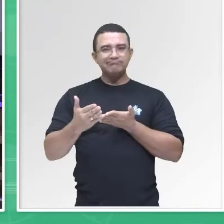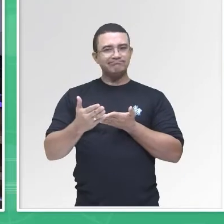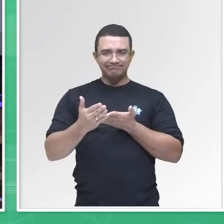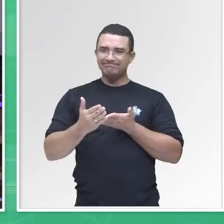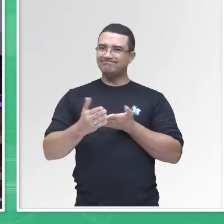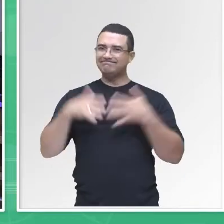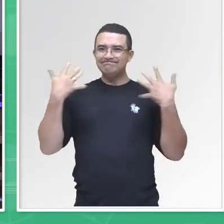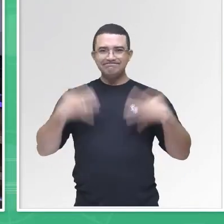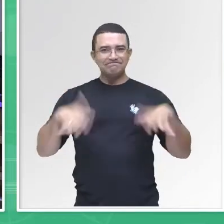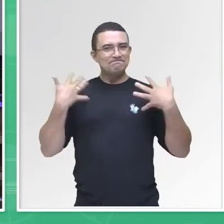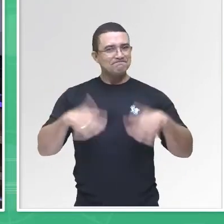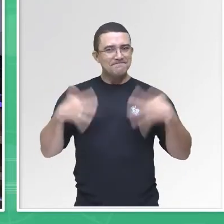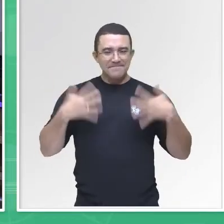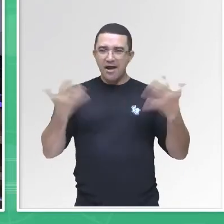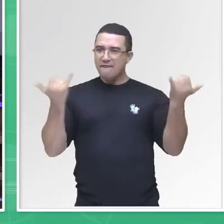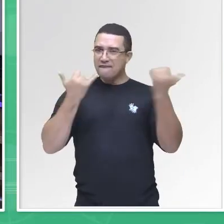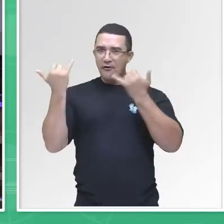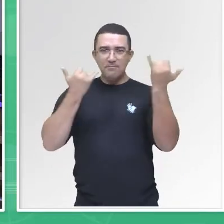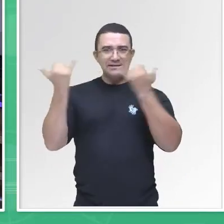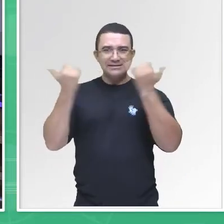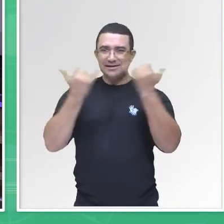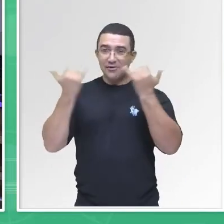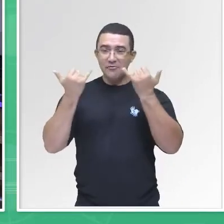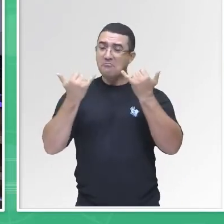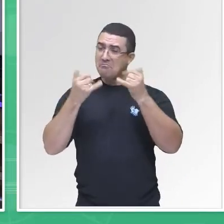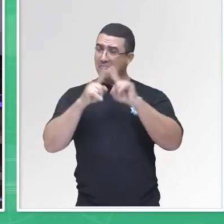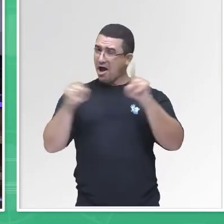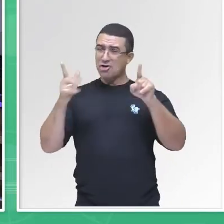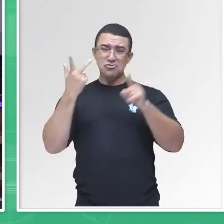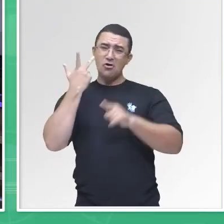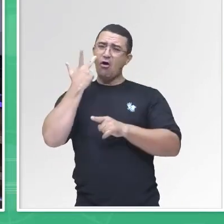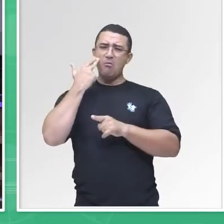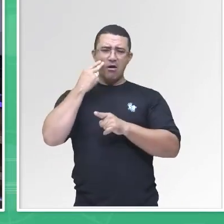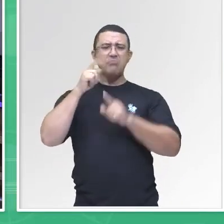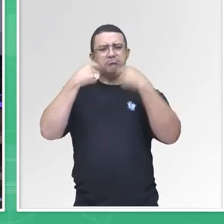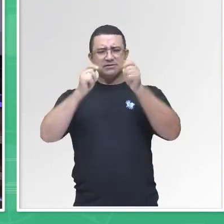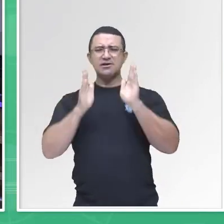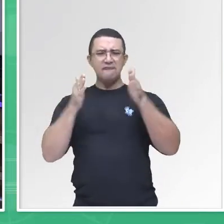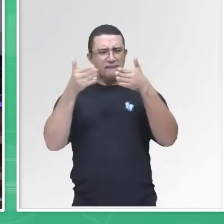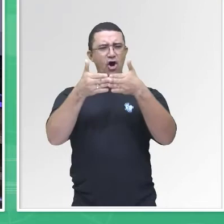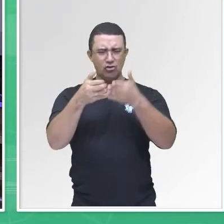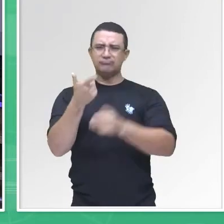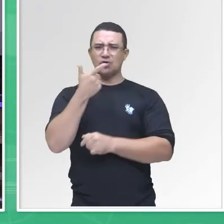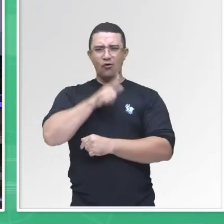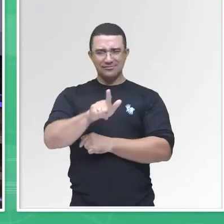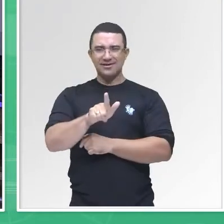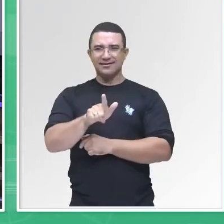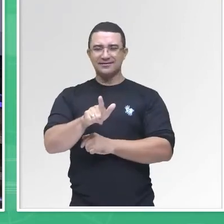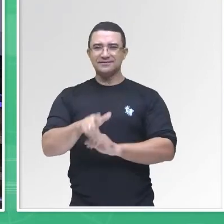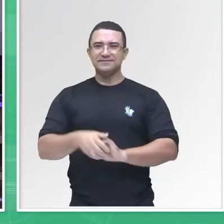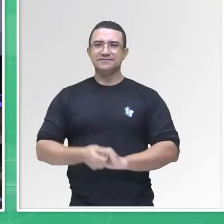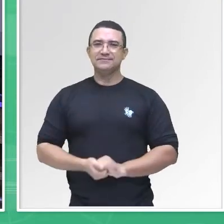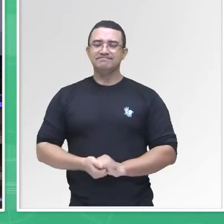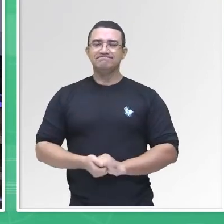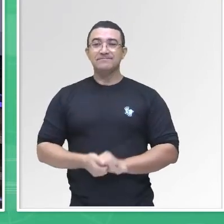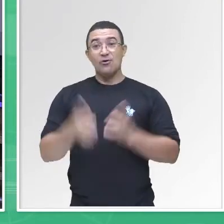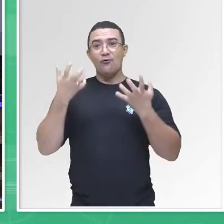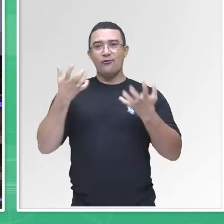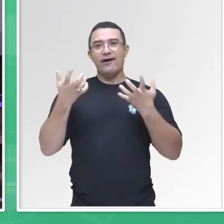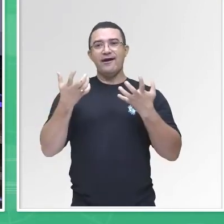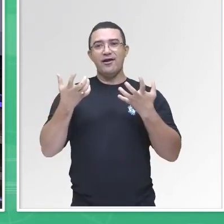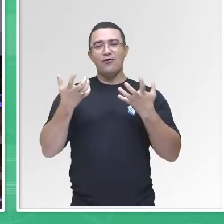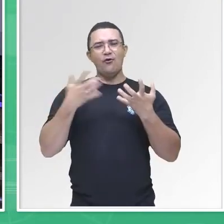informações, mas é assim mesmo, com o estudo, né, e a dedicação, nós chegamos lá, não é isso? Agora eu gostaria de